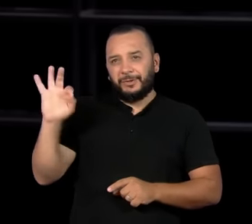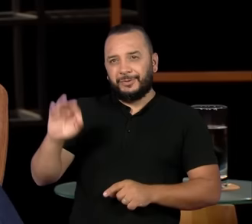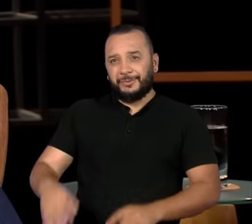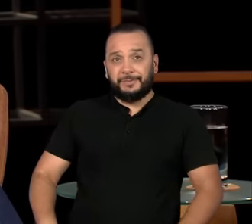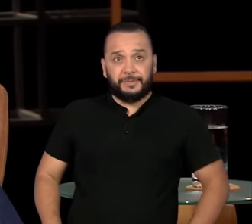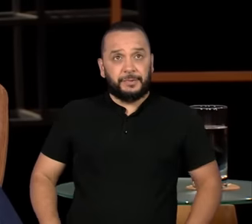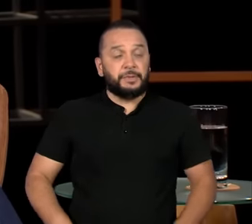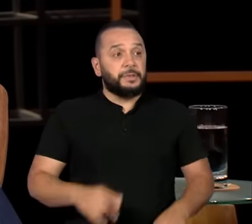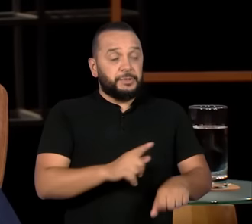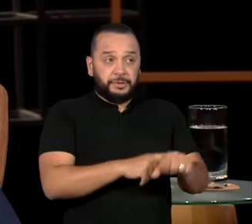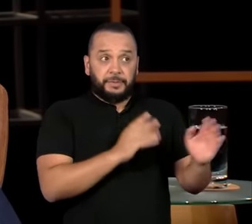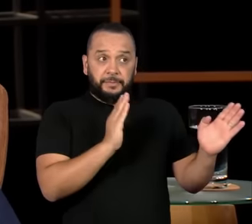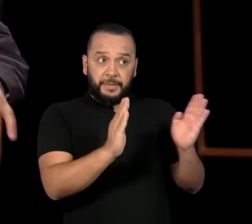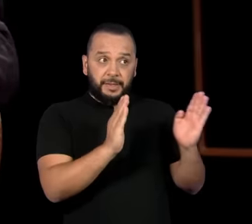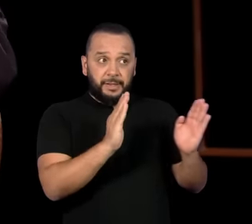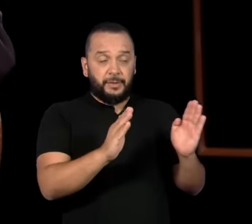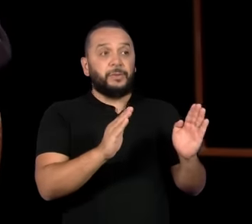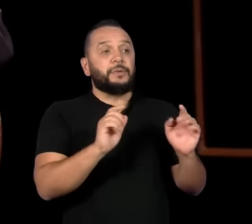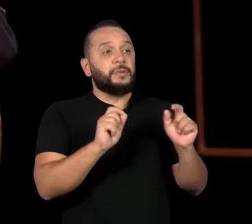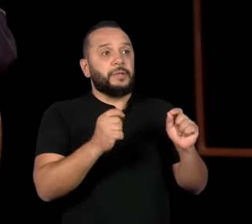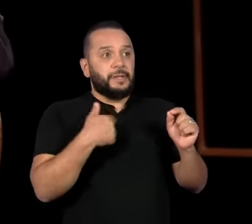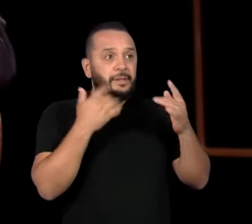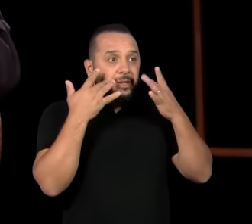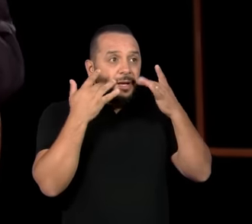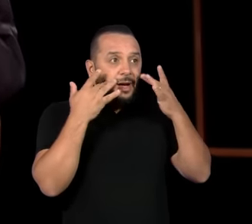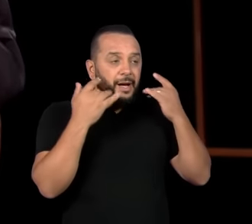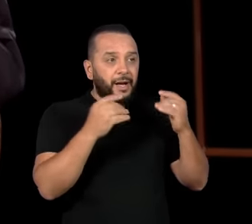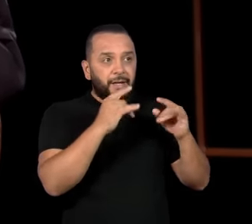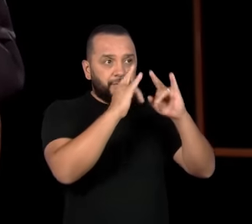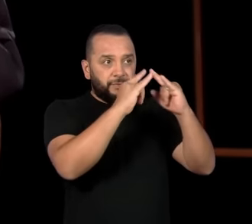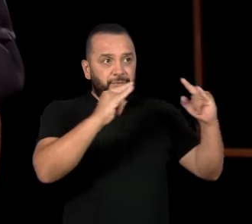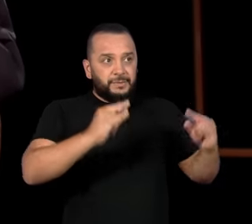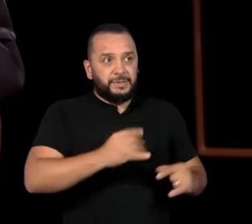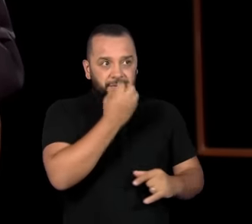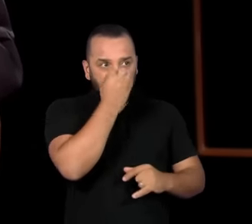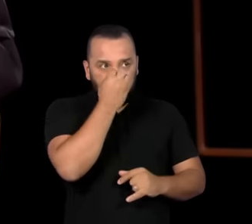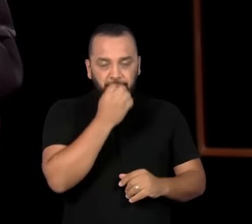também dos dramas circenses. Fizemos. Né? A gente dizia o seguinte,